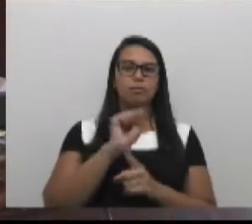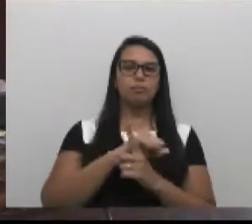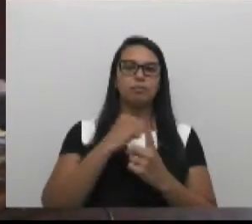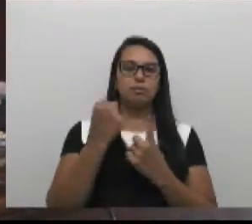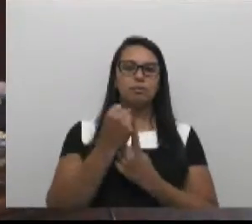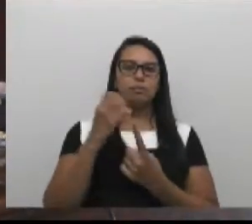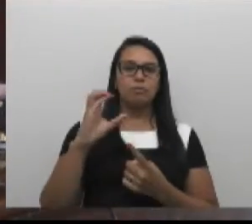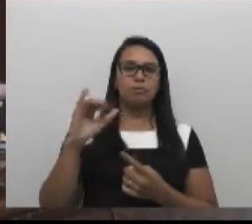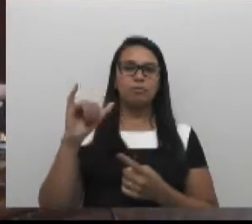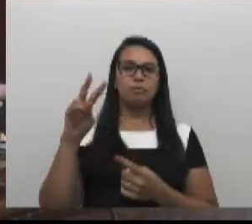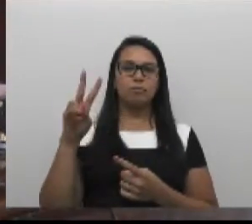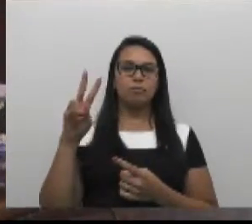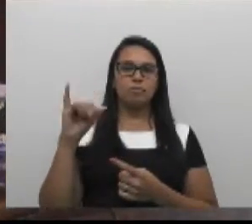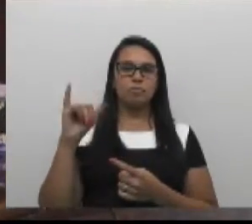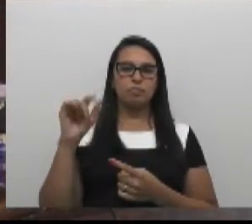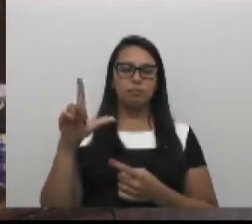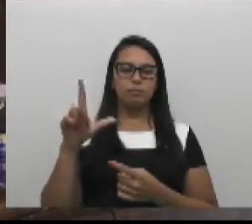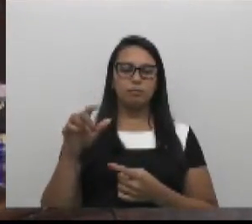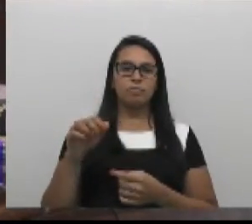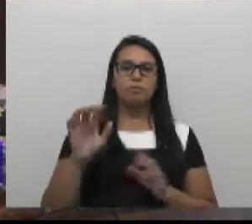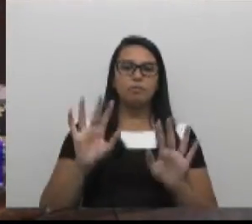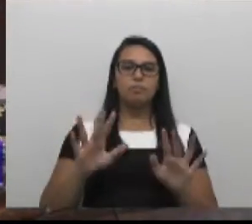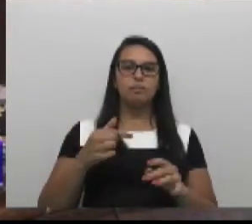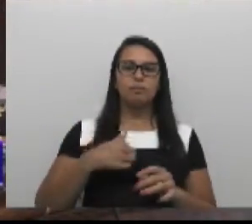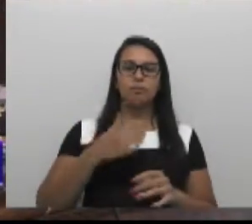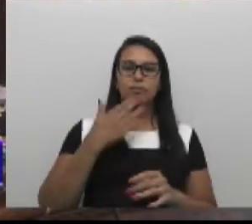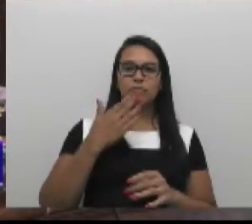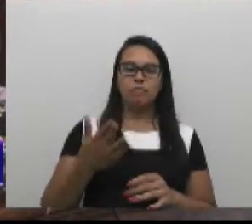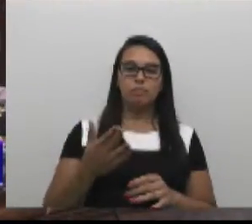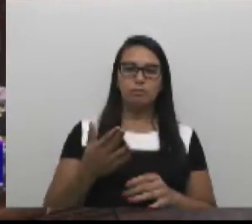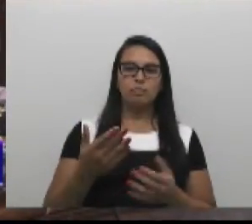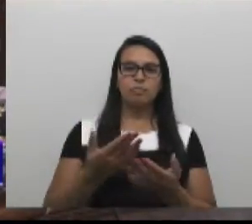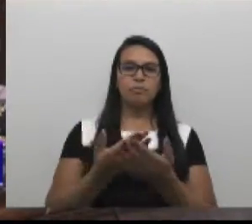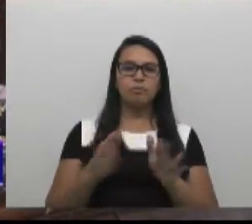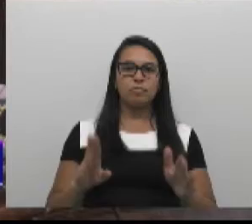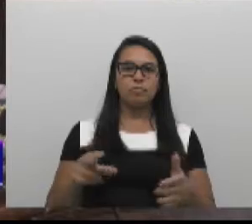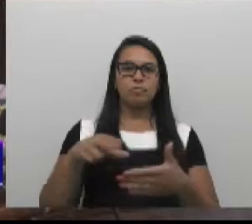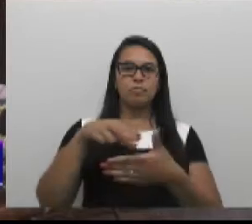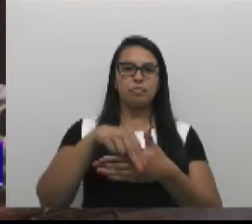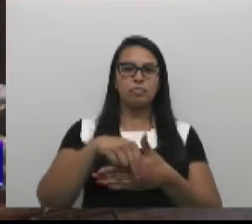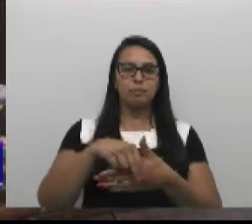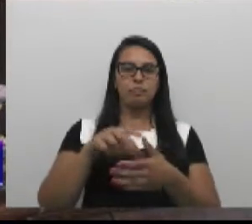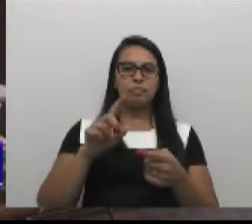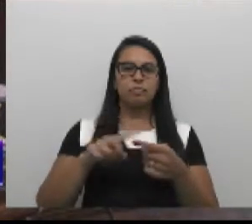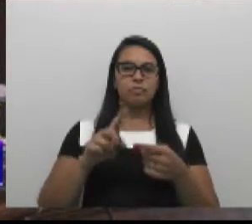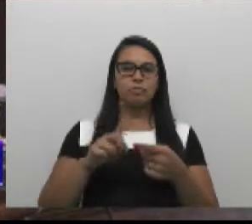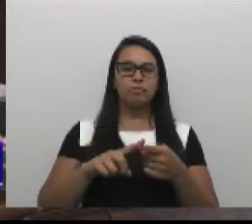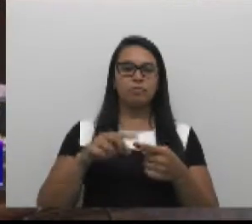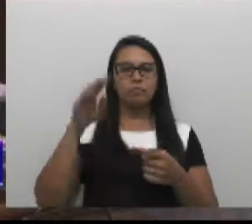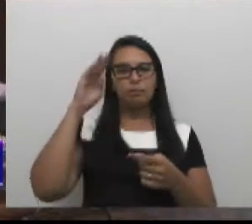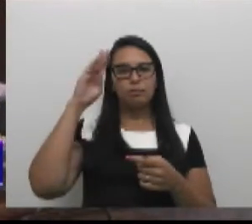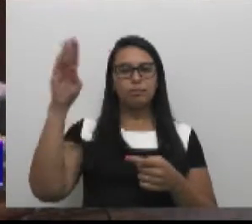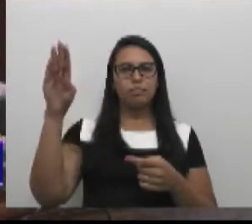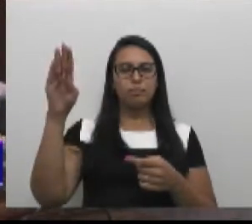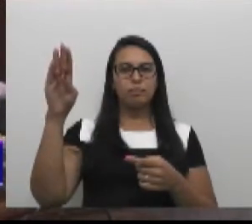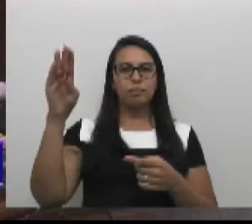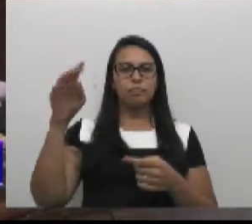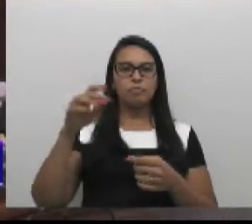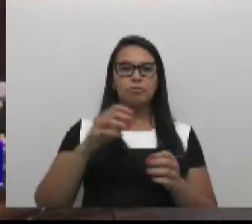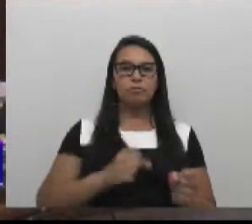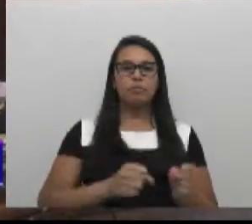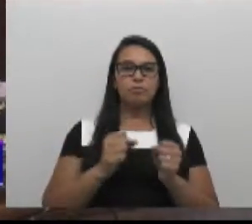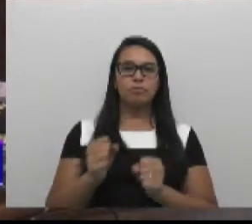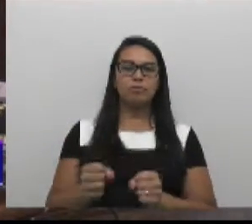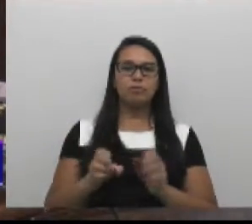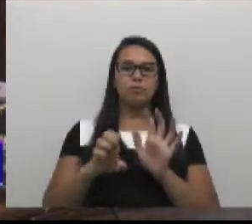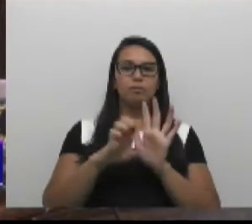eu vou encaminhar, pela derrubada da emenda, haja vista que é uma prioridade, uma prorrogativa do executivo municipal.